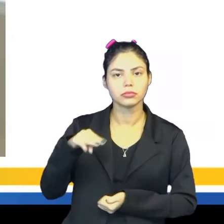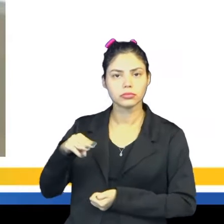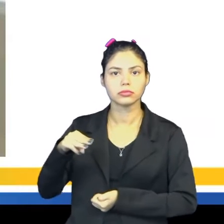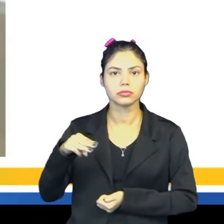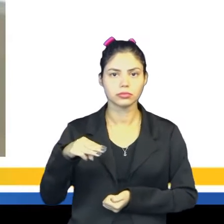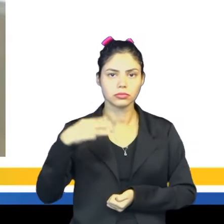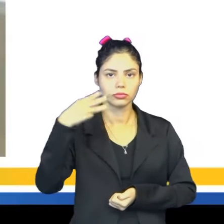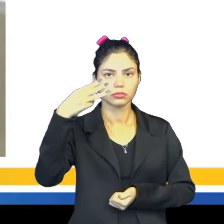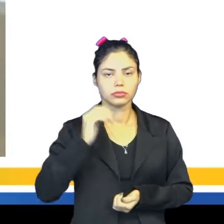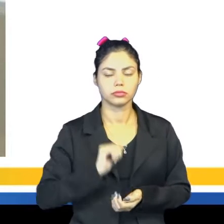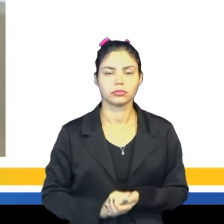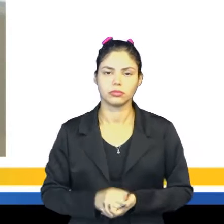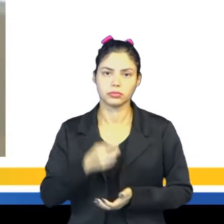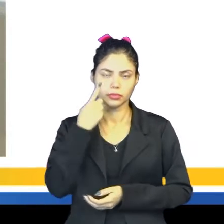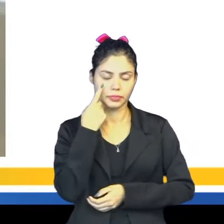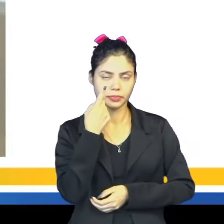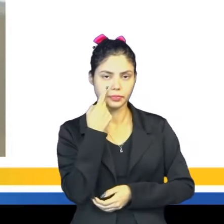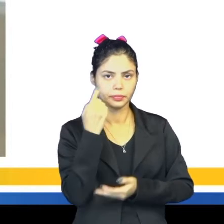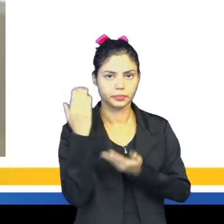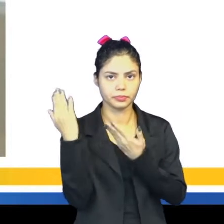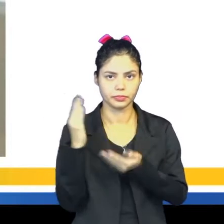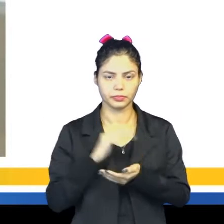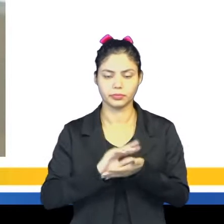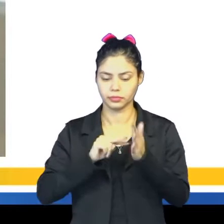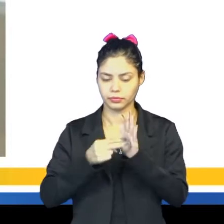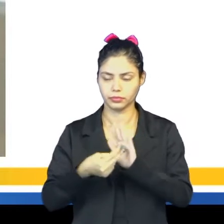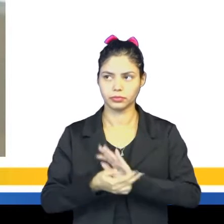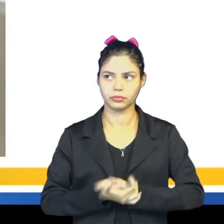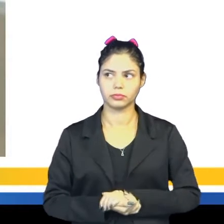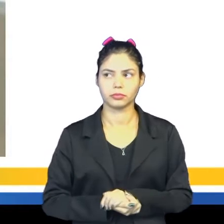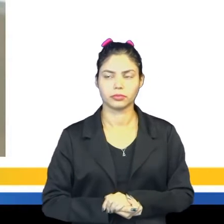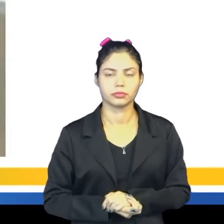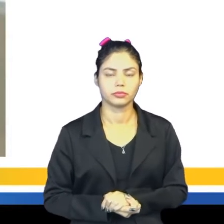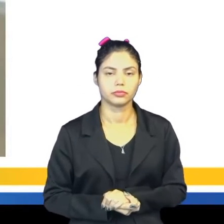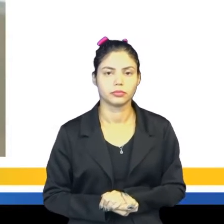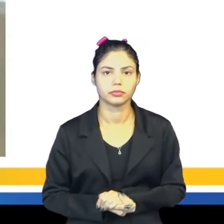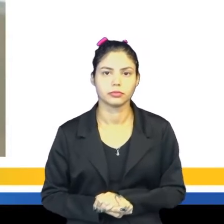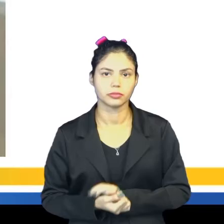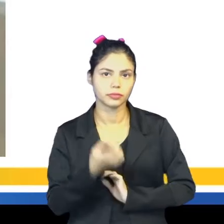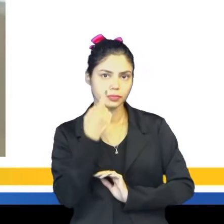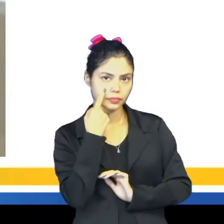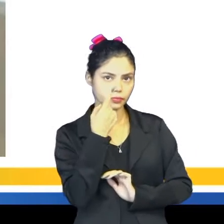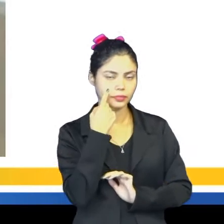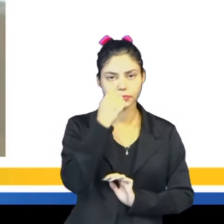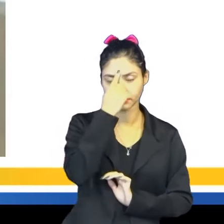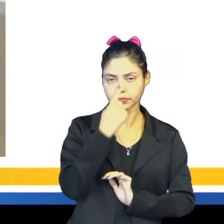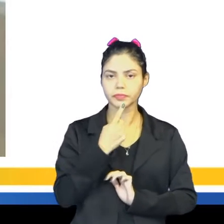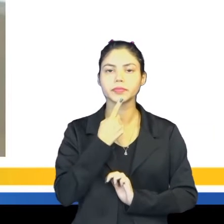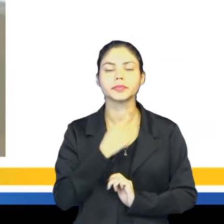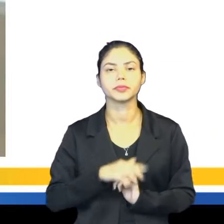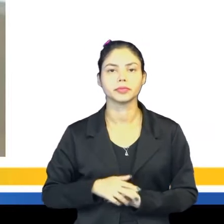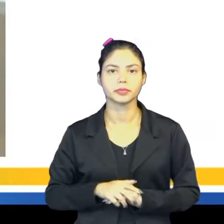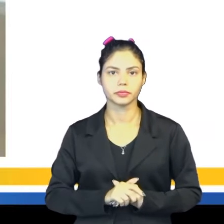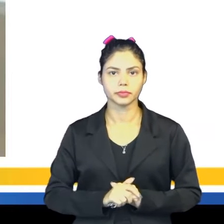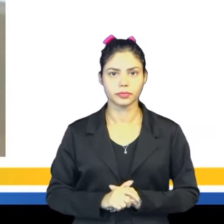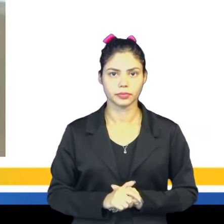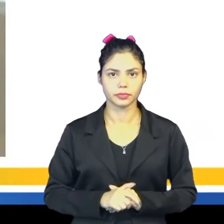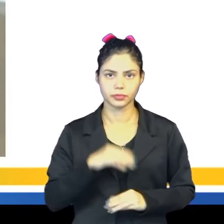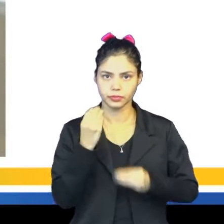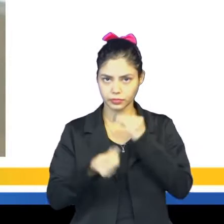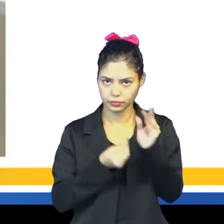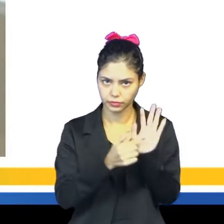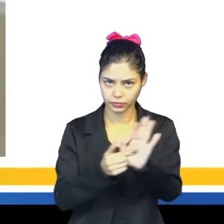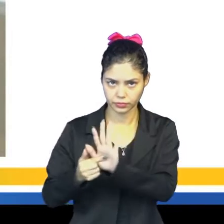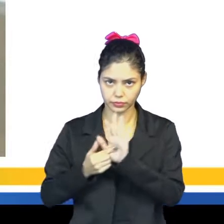cubo. Ou seja, vamos olhar o que significa isso. Olhem bem essa figura, como